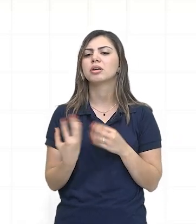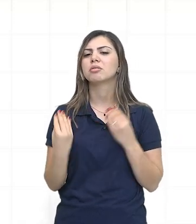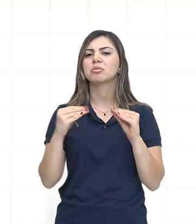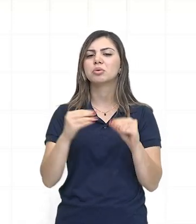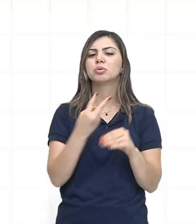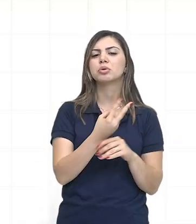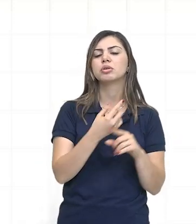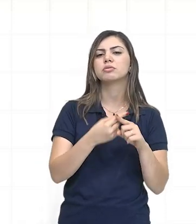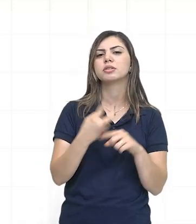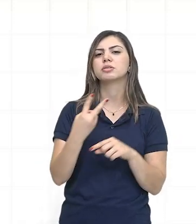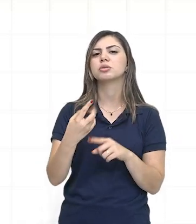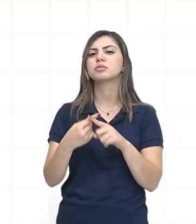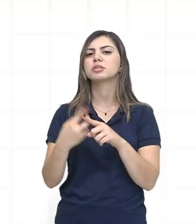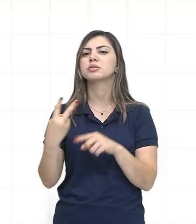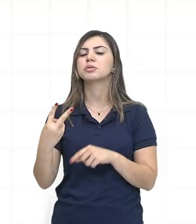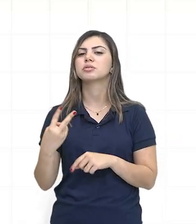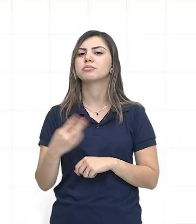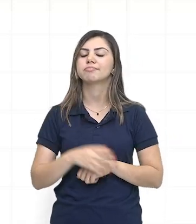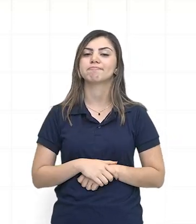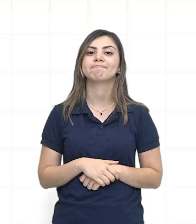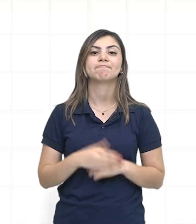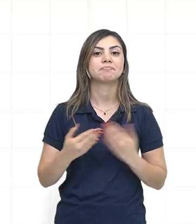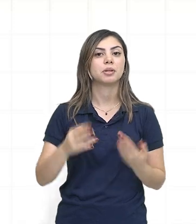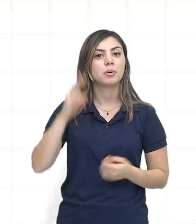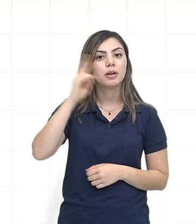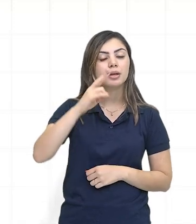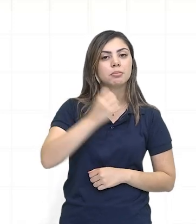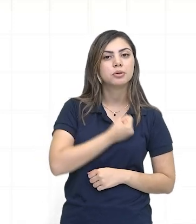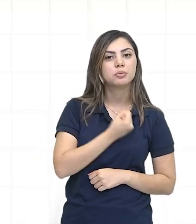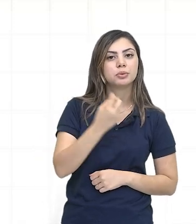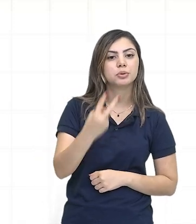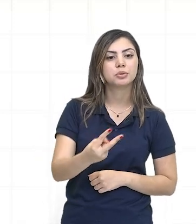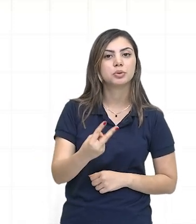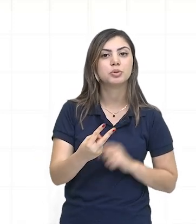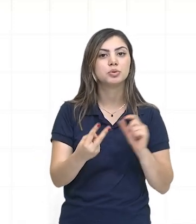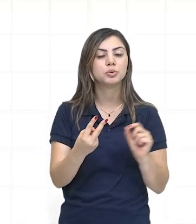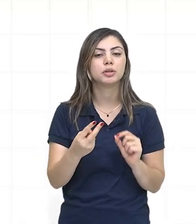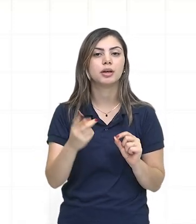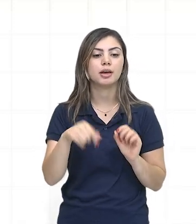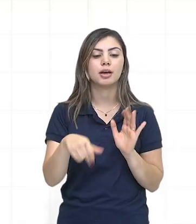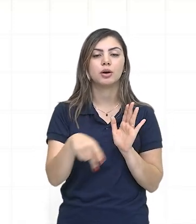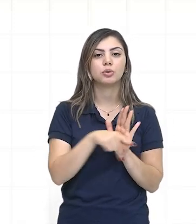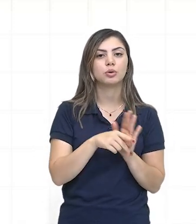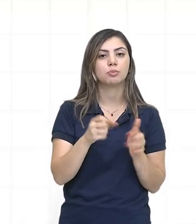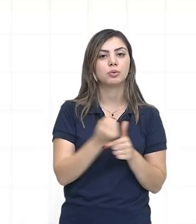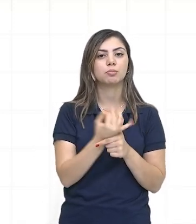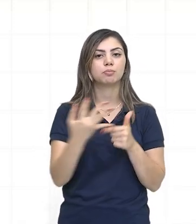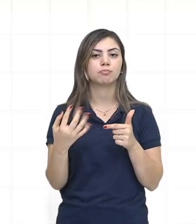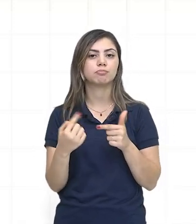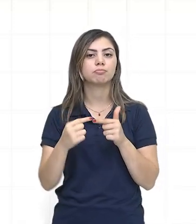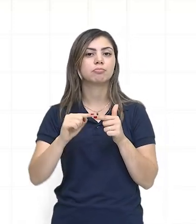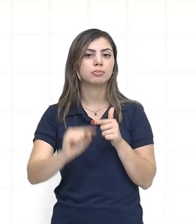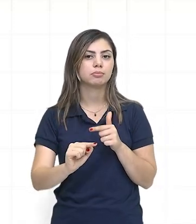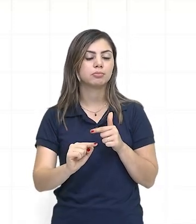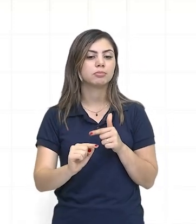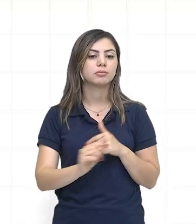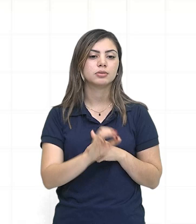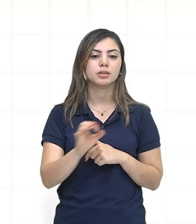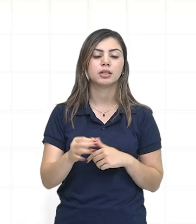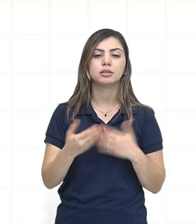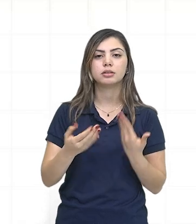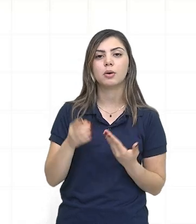vezes 2? Lembrem que o número 2, ele é um número primo. Então, o